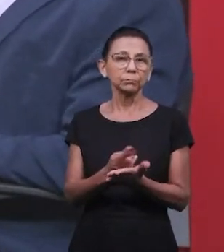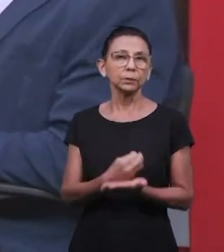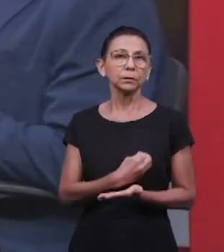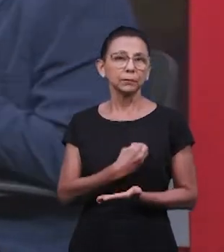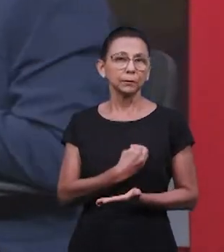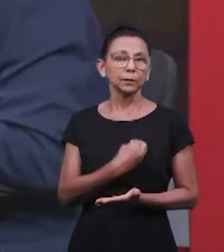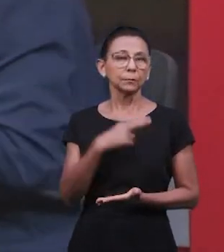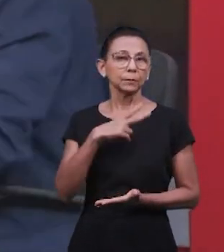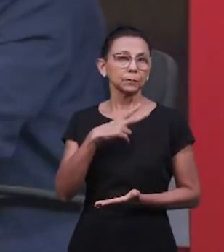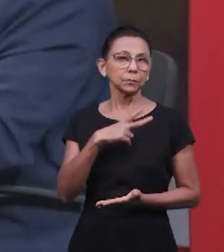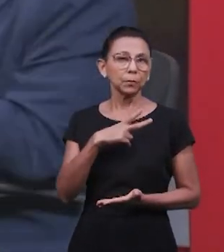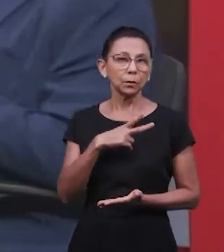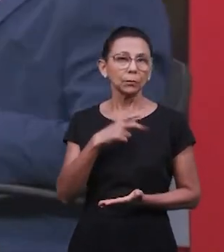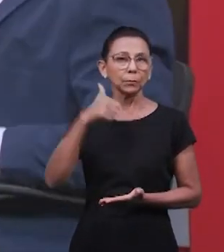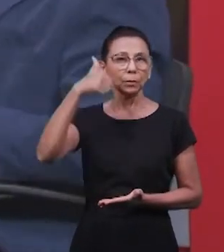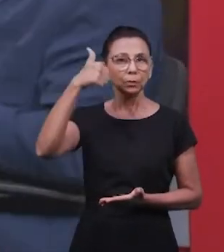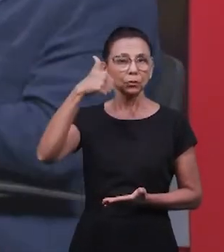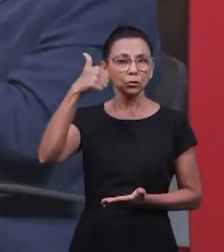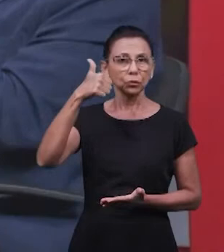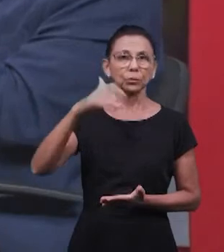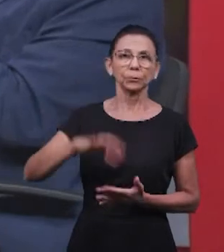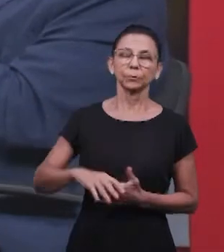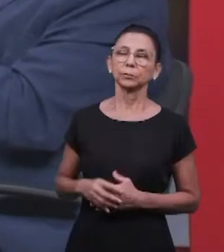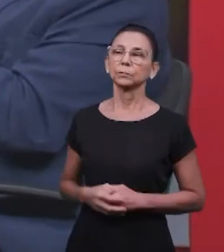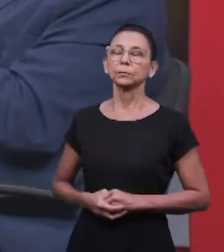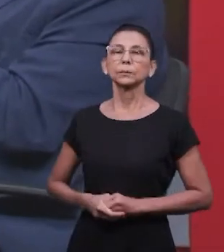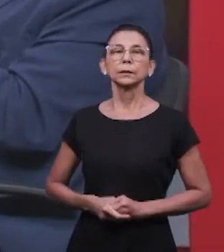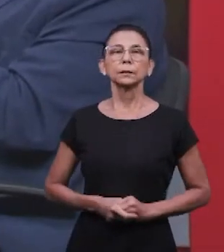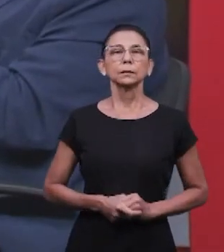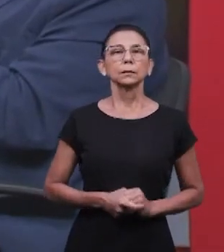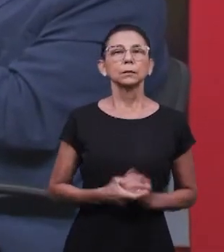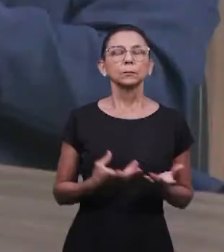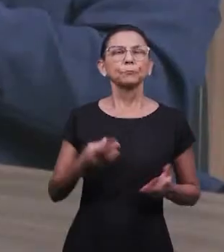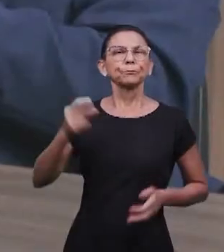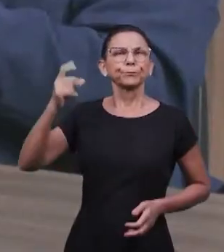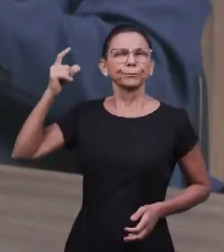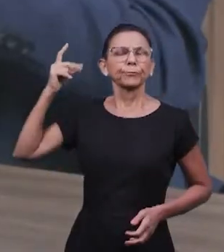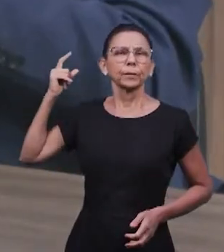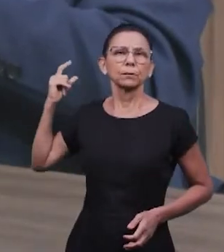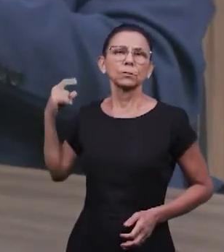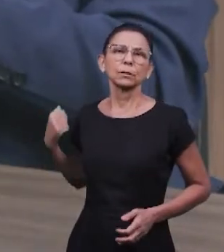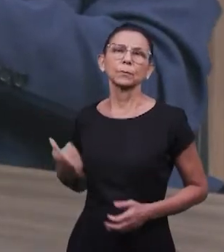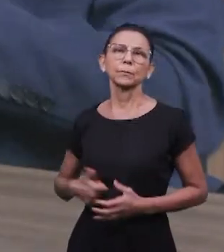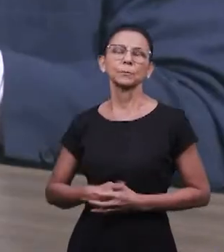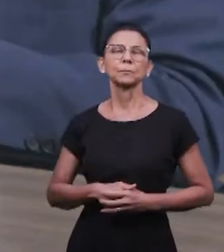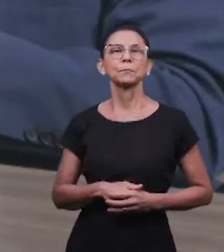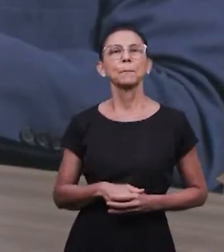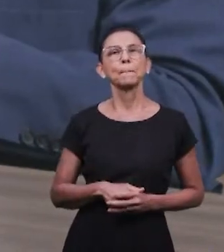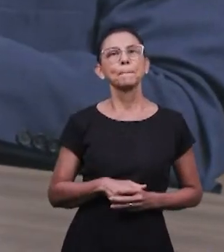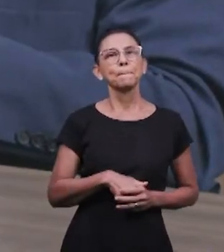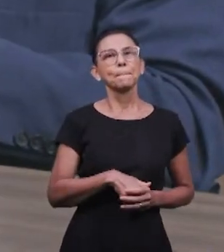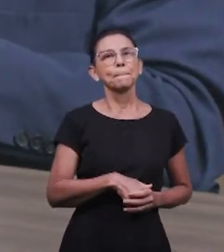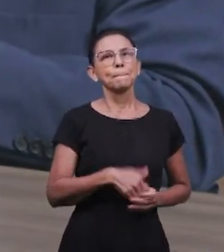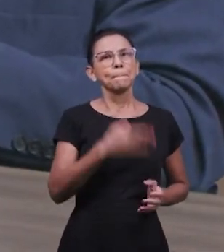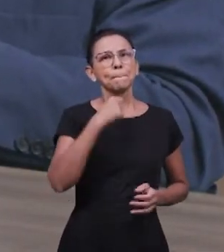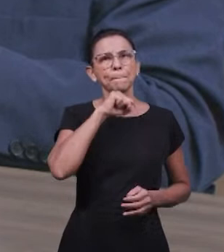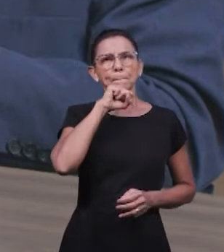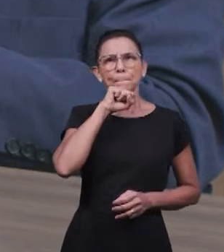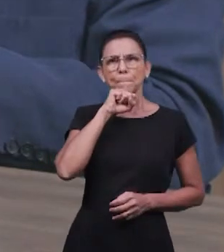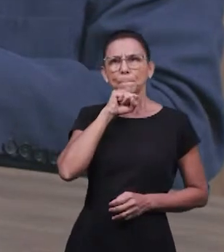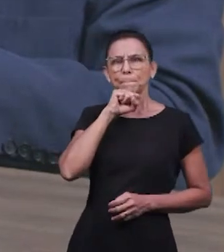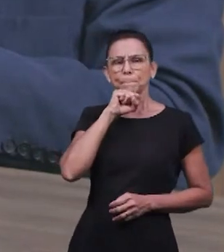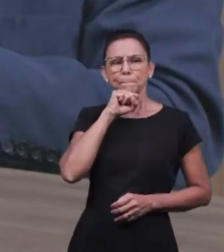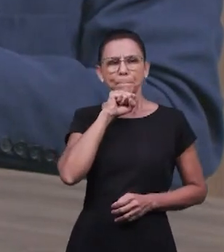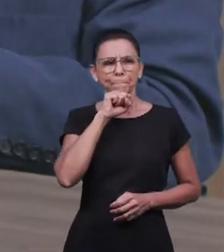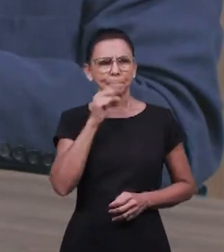um parâmetro, exatamente isso aí. E alguém tem que fazer isso. Porque, antigamente, o pai olhava para o filho assim, ele já tremia, já fazia, já sabia o